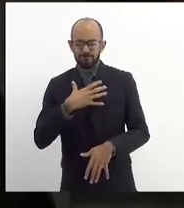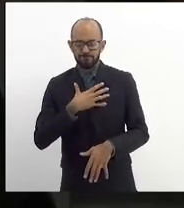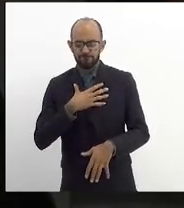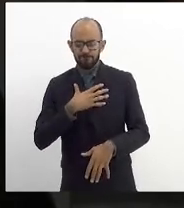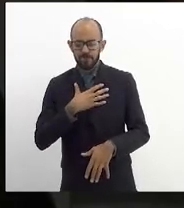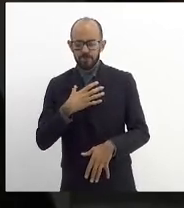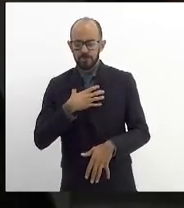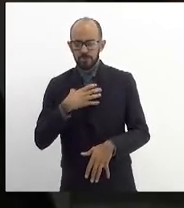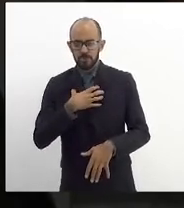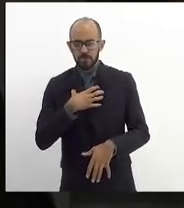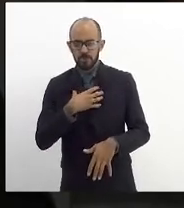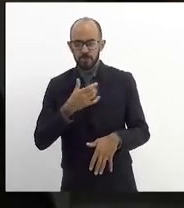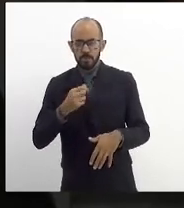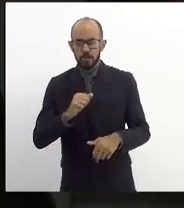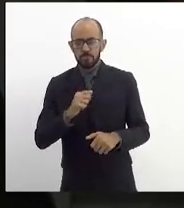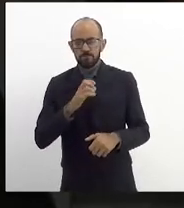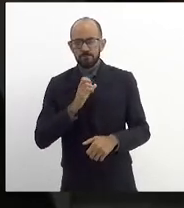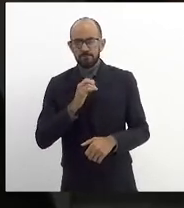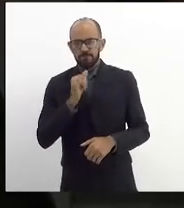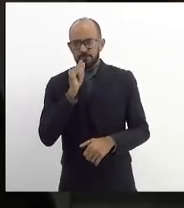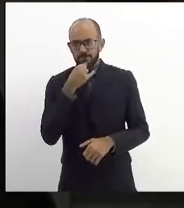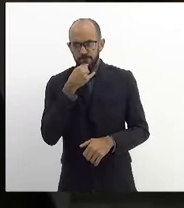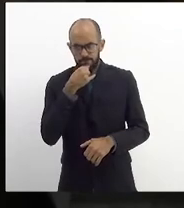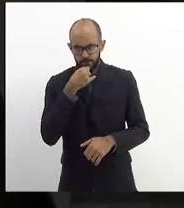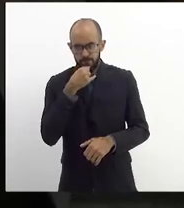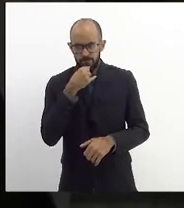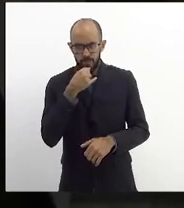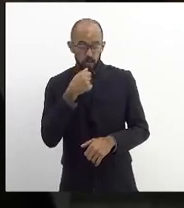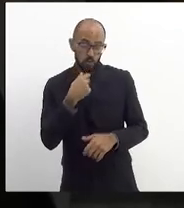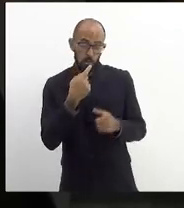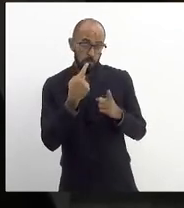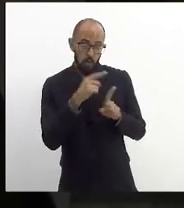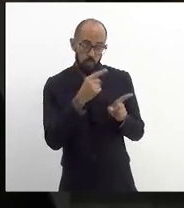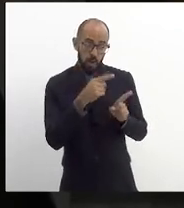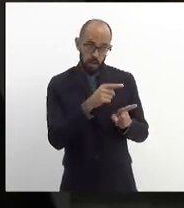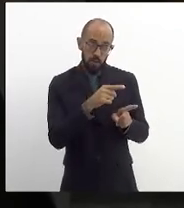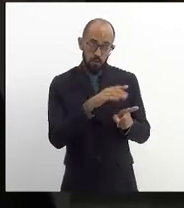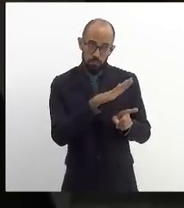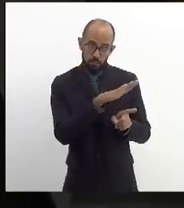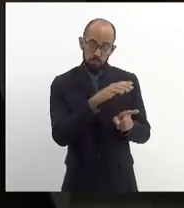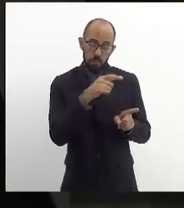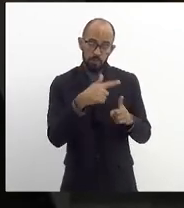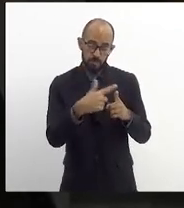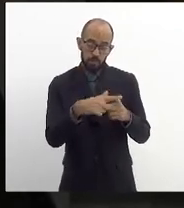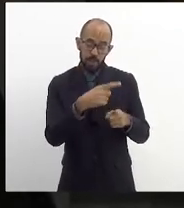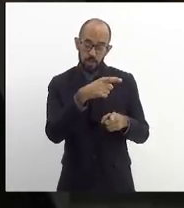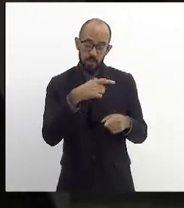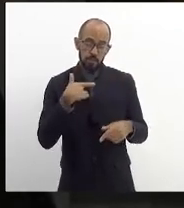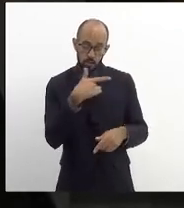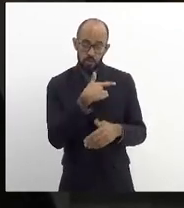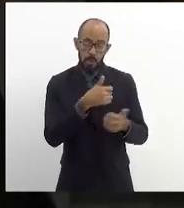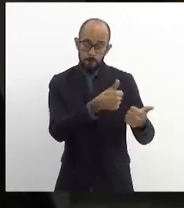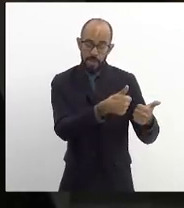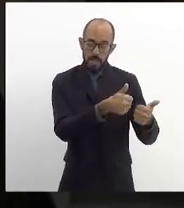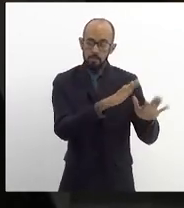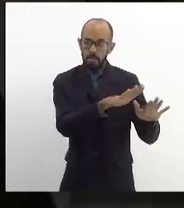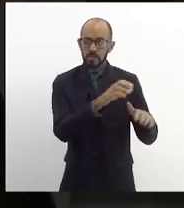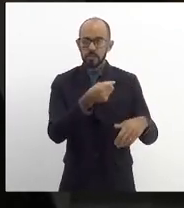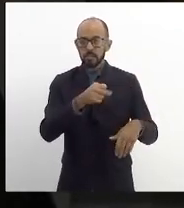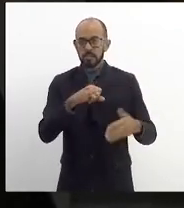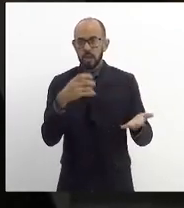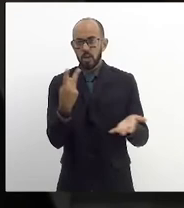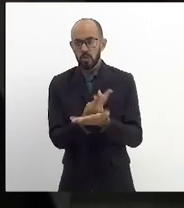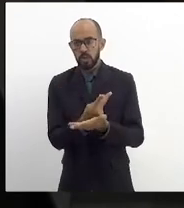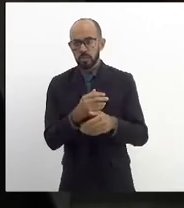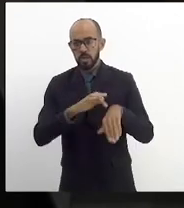decepcionada vou aqui fazer uma brincadeira que eu não dou a deputada tem uma saúde de ferro mas que ela estivesse aqui é uma doença